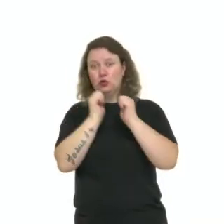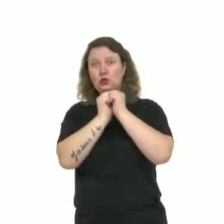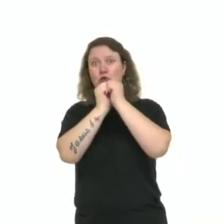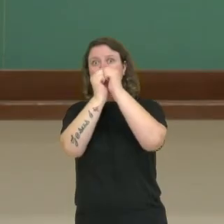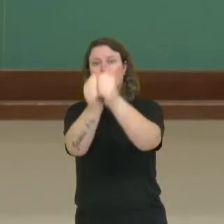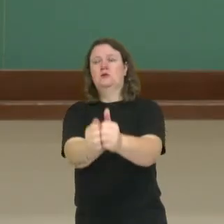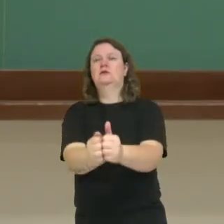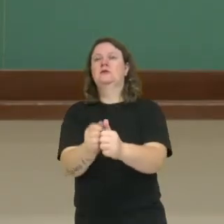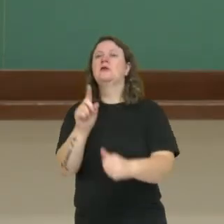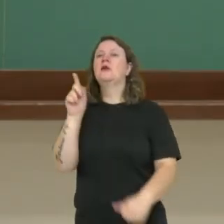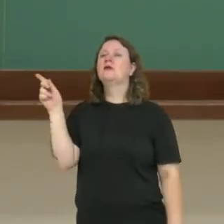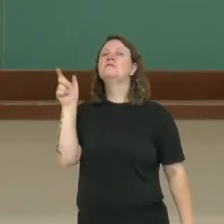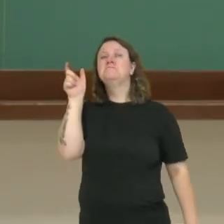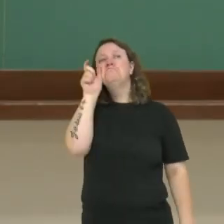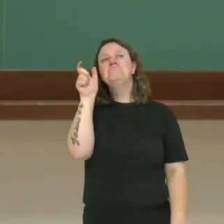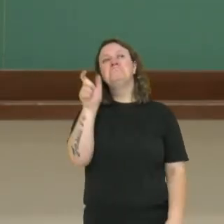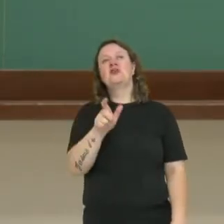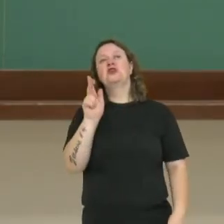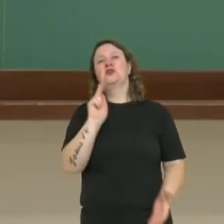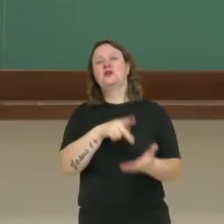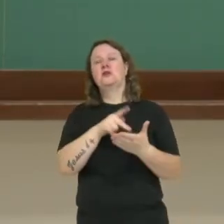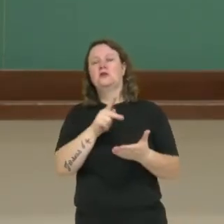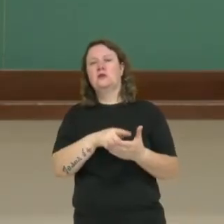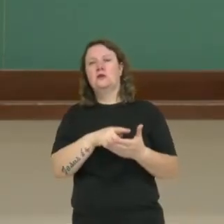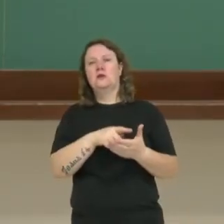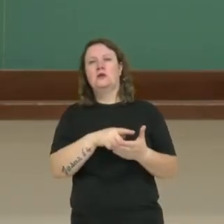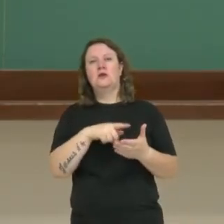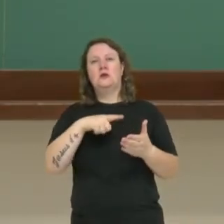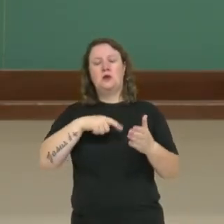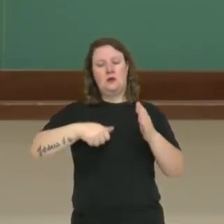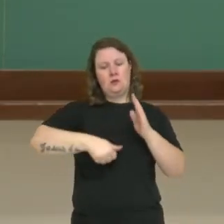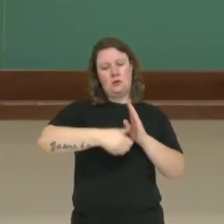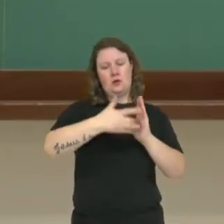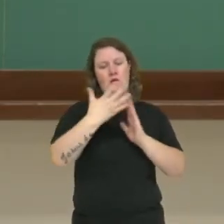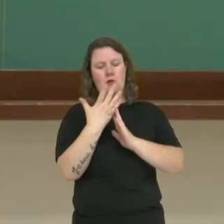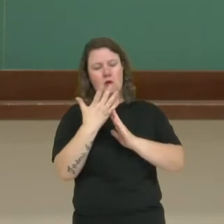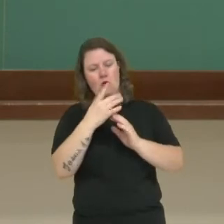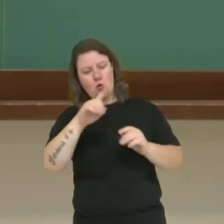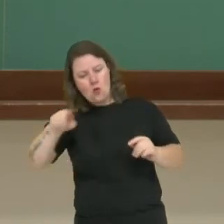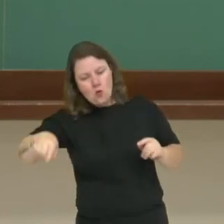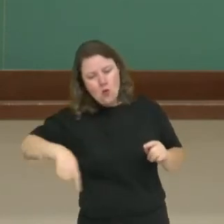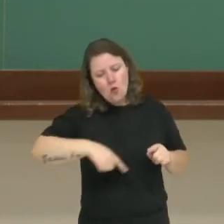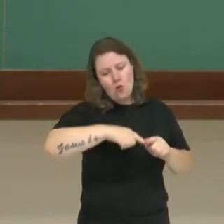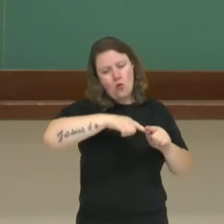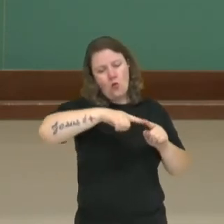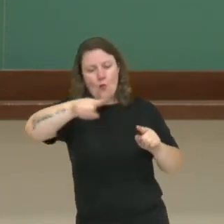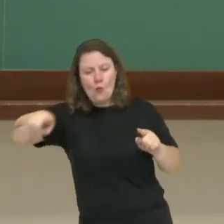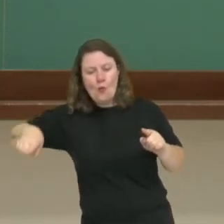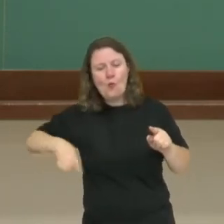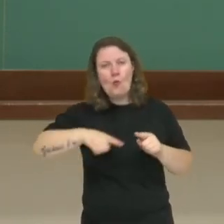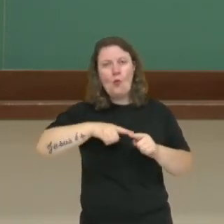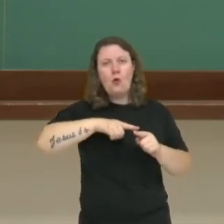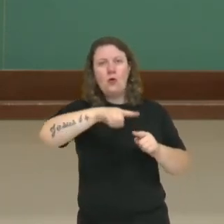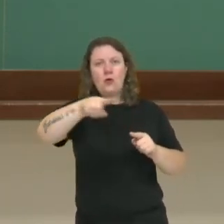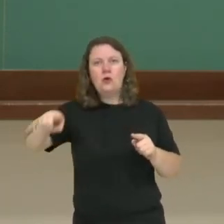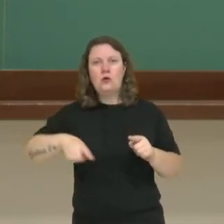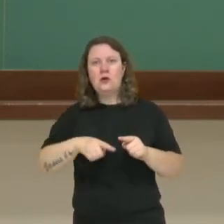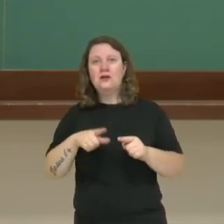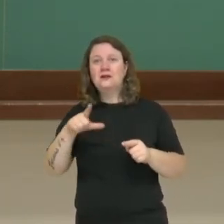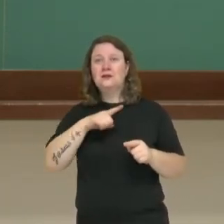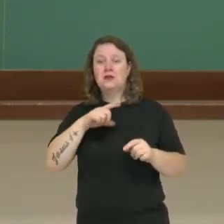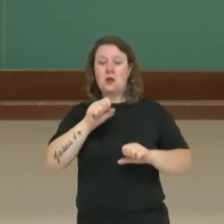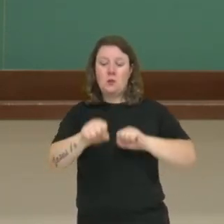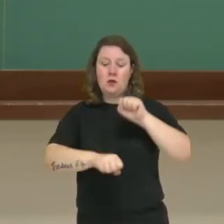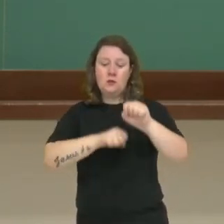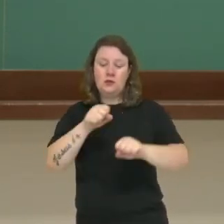prova é muito interessante, porque as primeiras voltas os atletas fazem atrás de uma bicicleta motorizada da